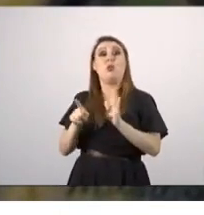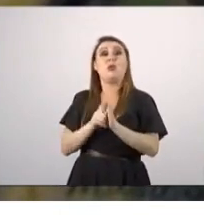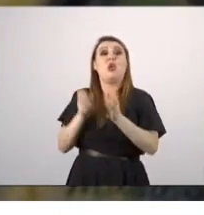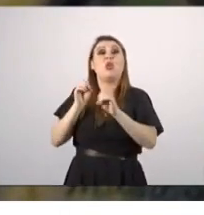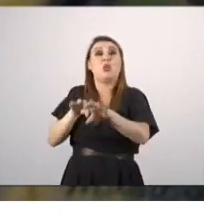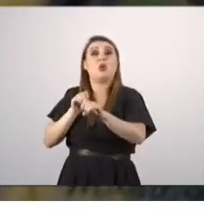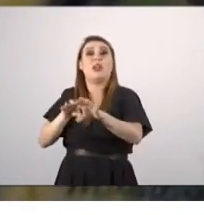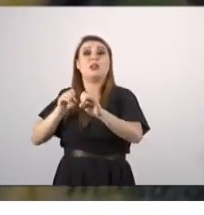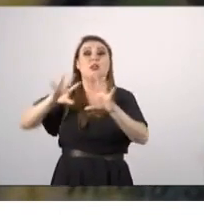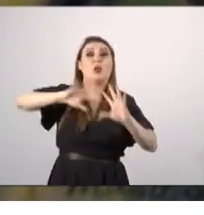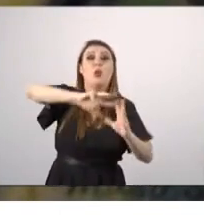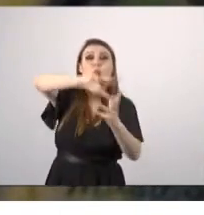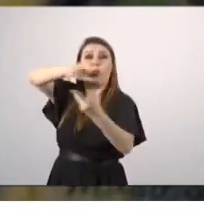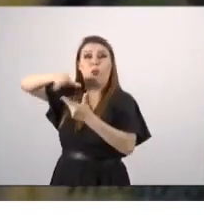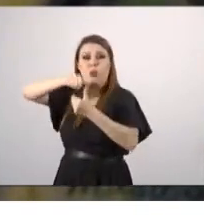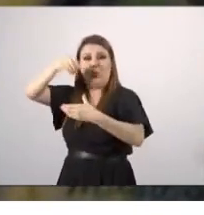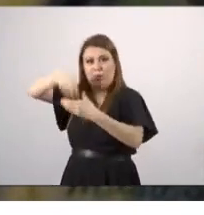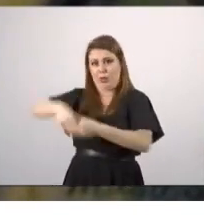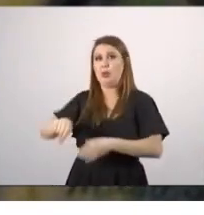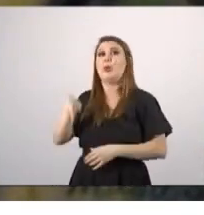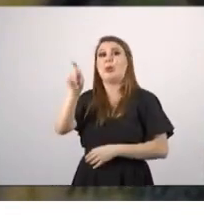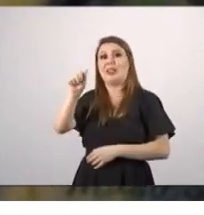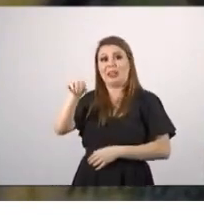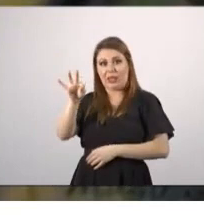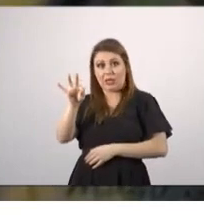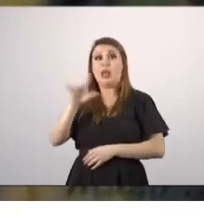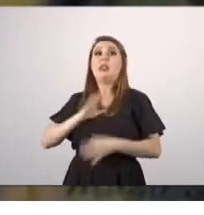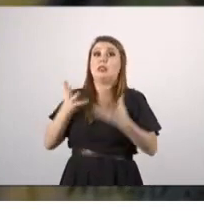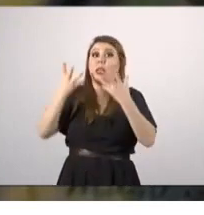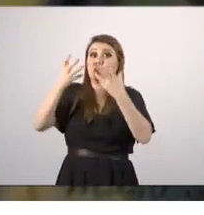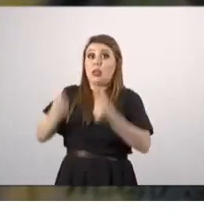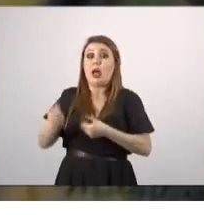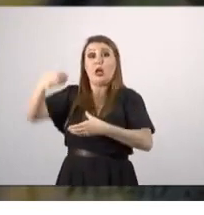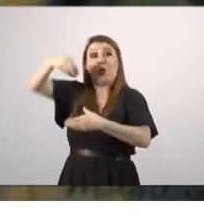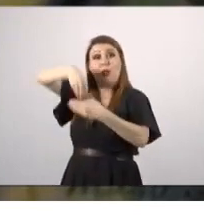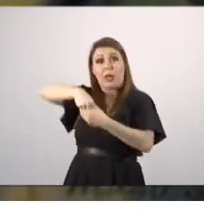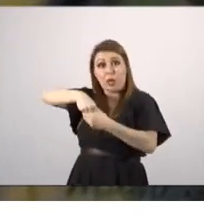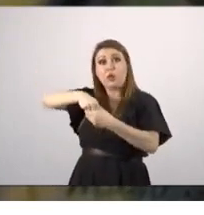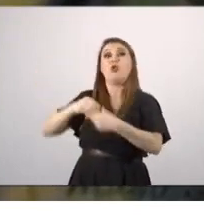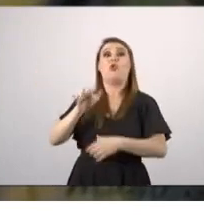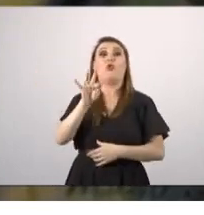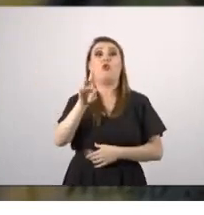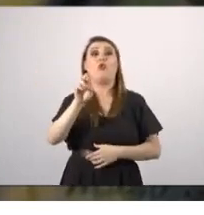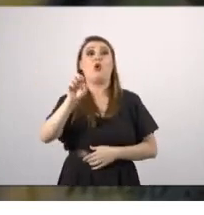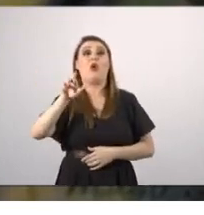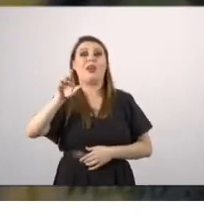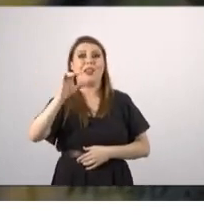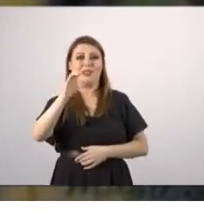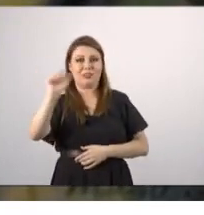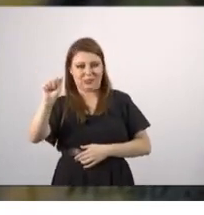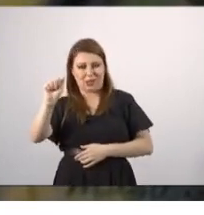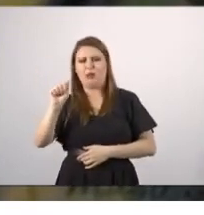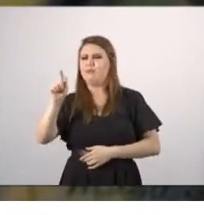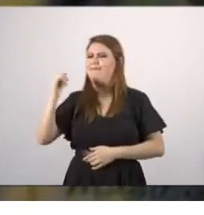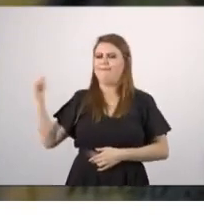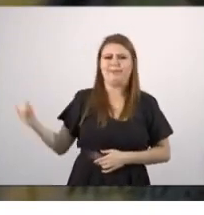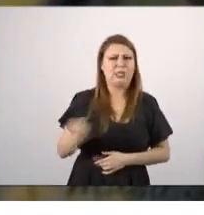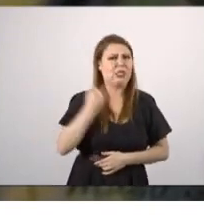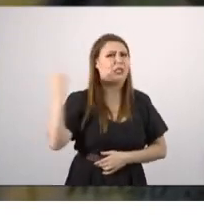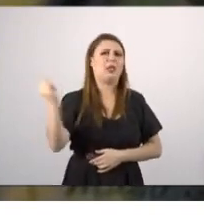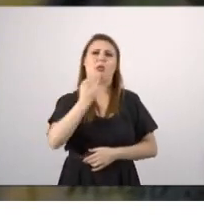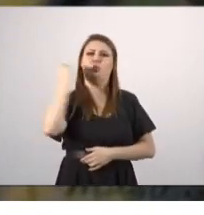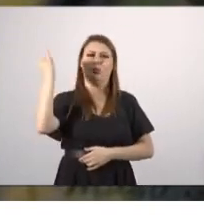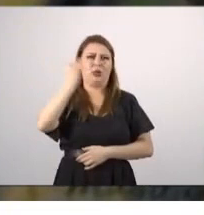por nos incluírem no seu campus de Florença. Certamente será de enorme importância para